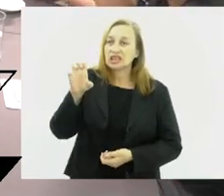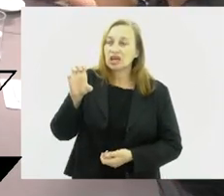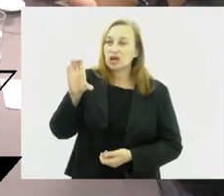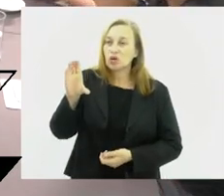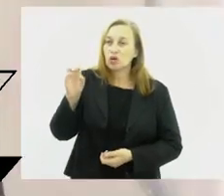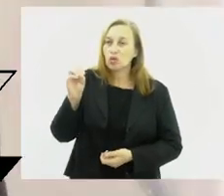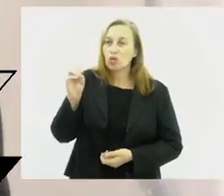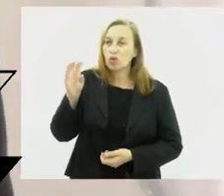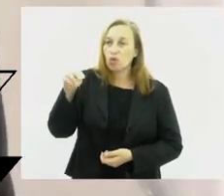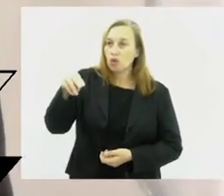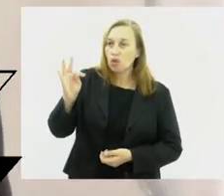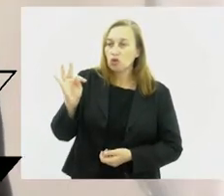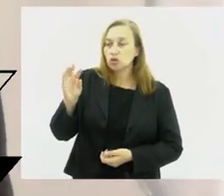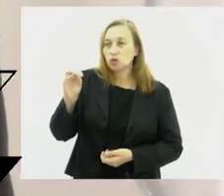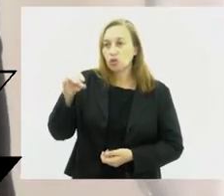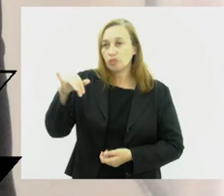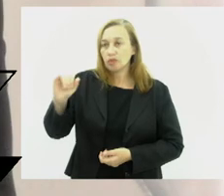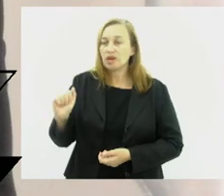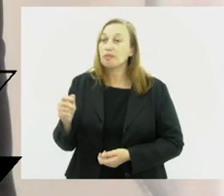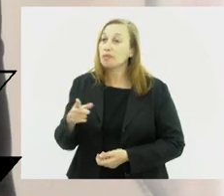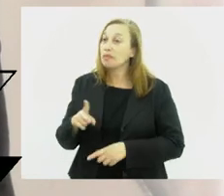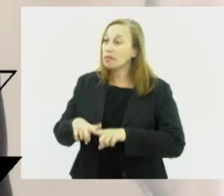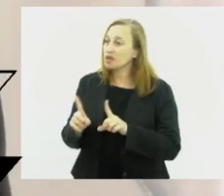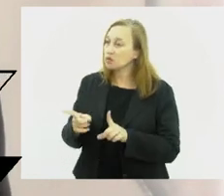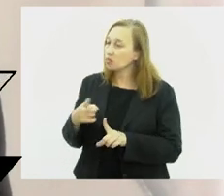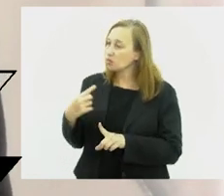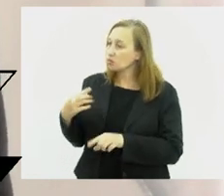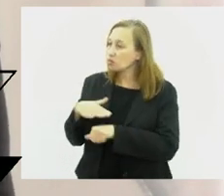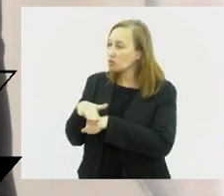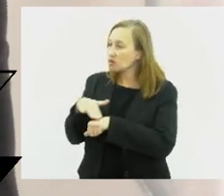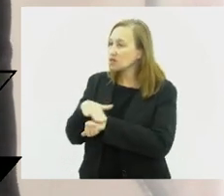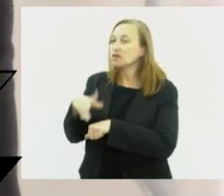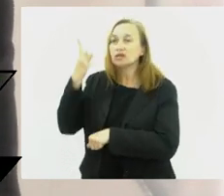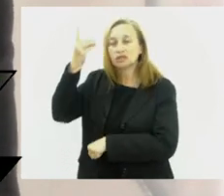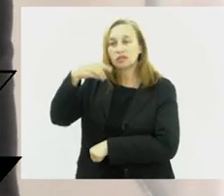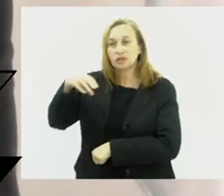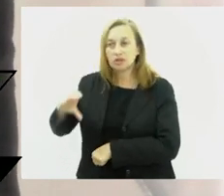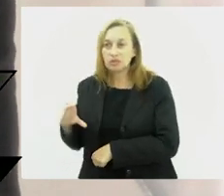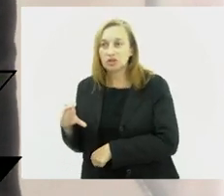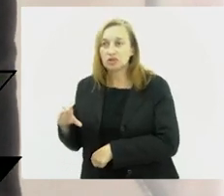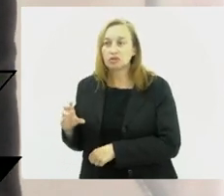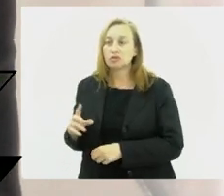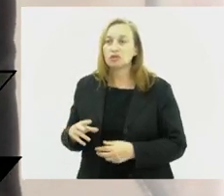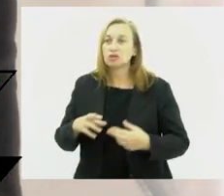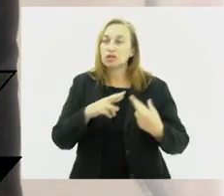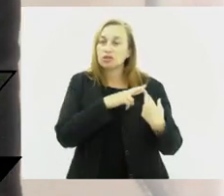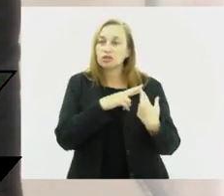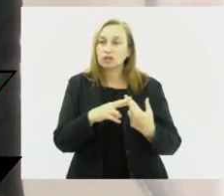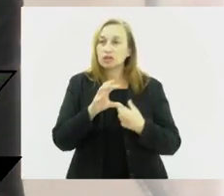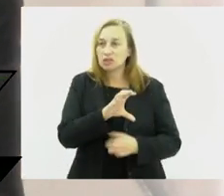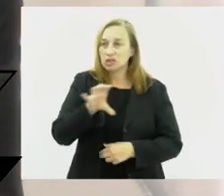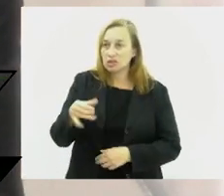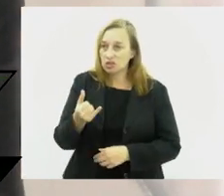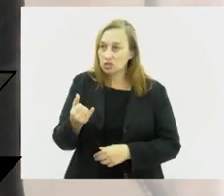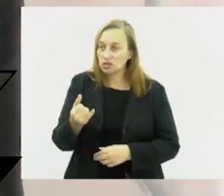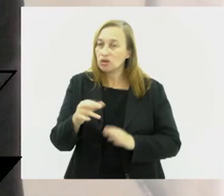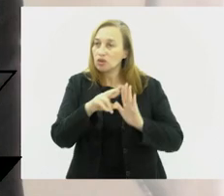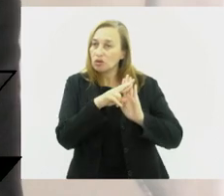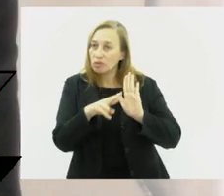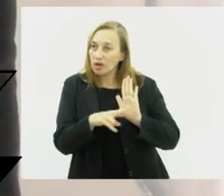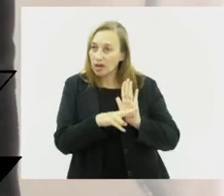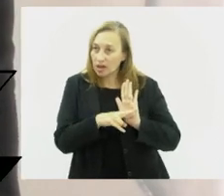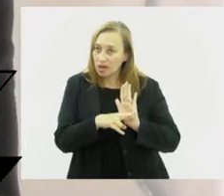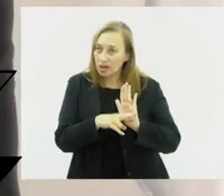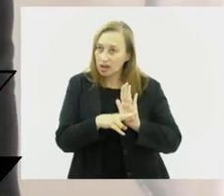conversava aqui com o deputado Carlos Mink, a gente já tem adotado esse tipo de postura no âmbito da CCJ. Pela hierarquia das normas, a lei estadual